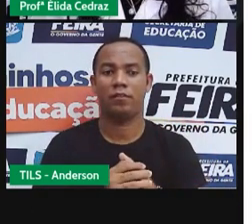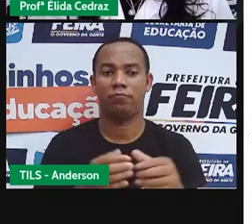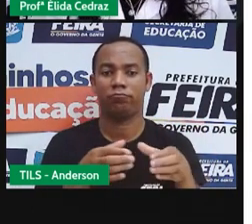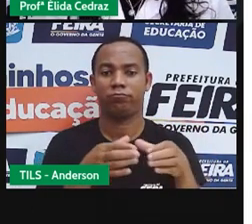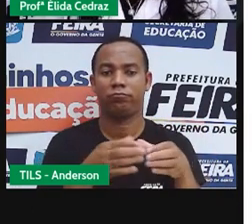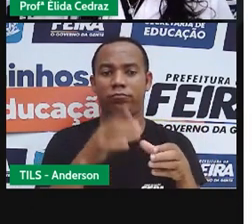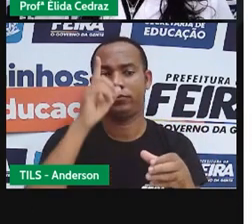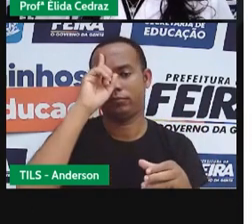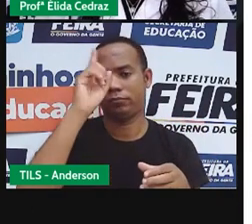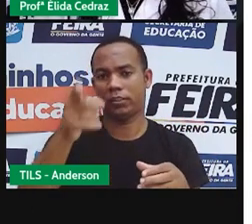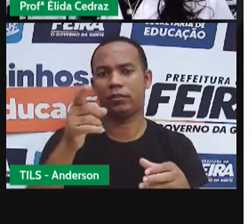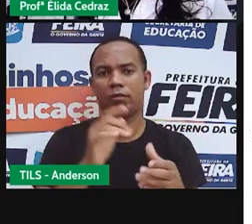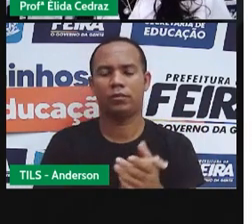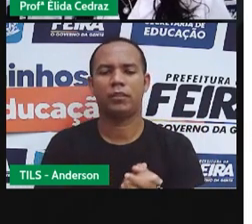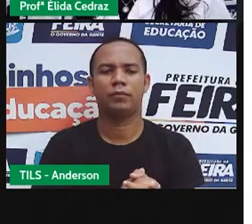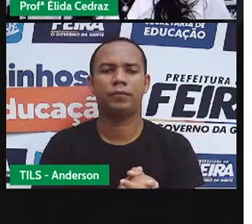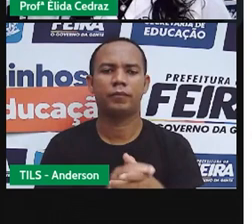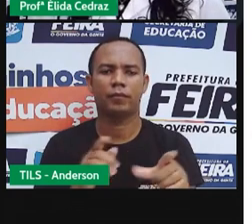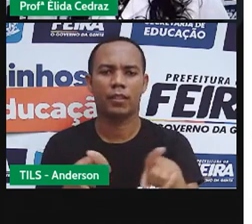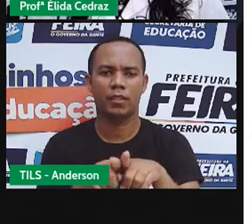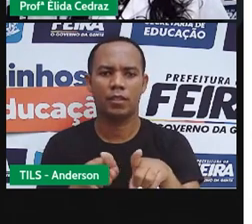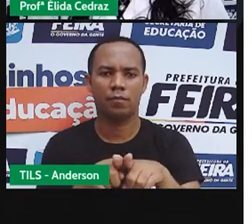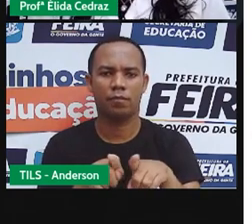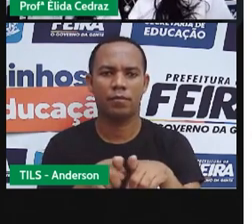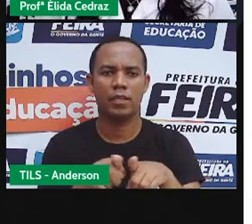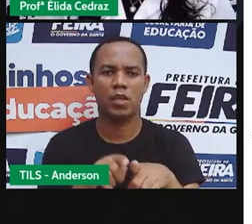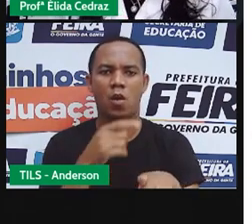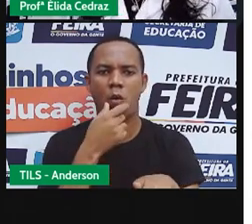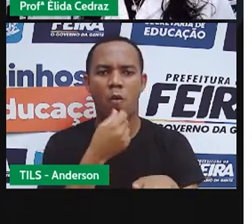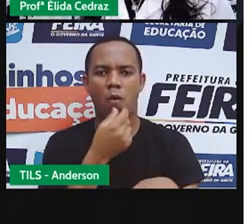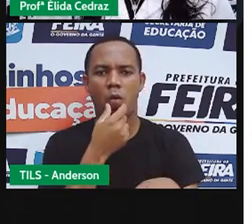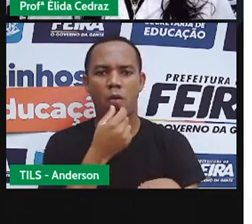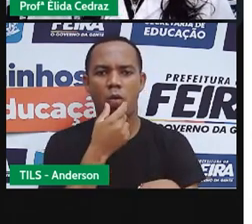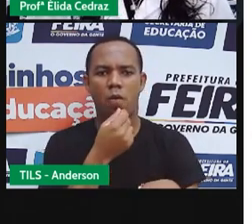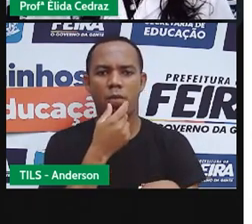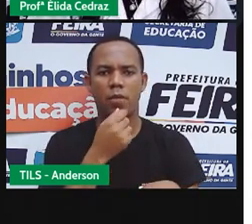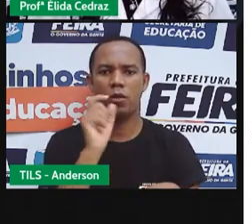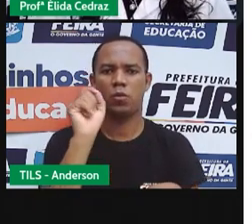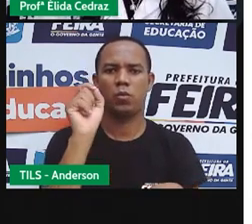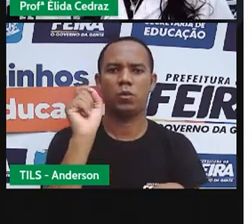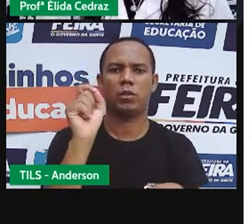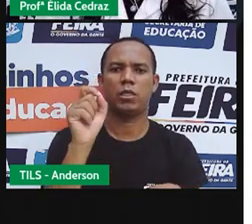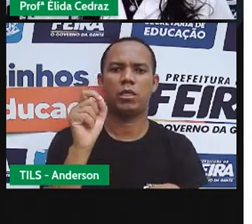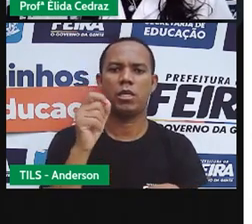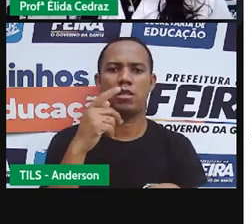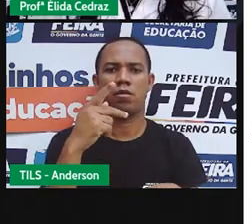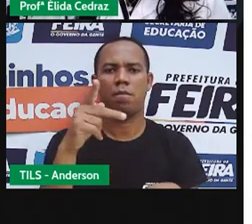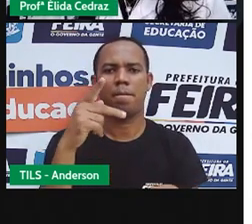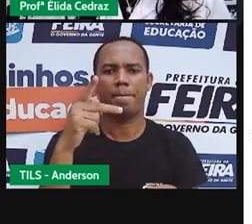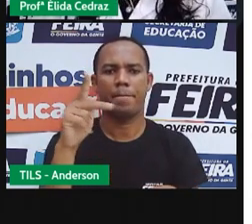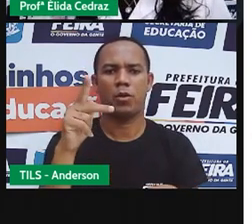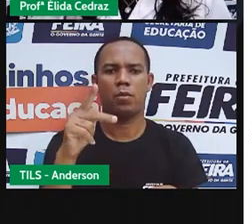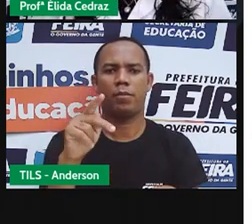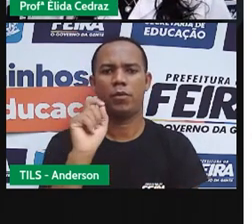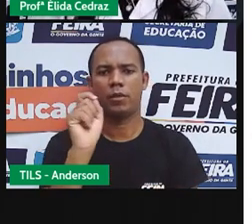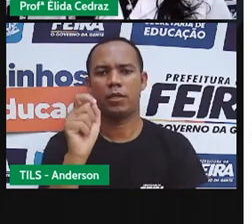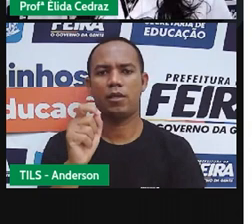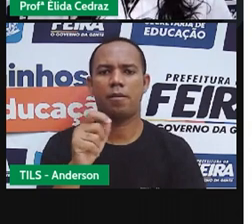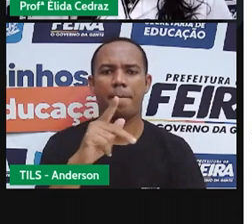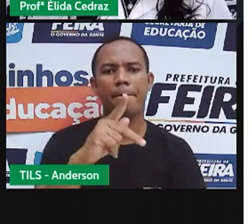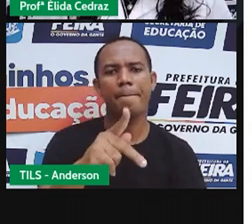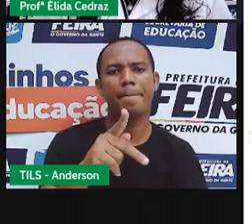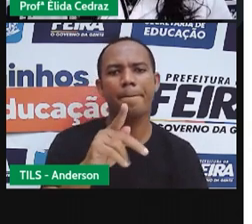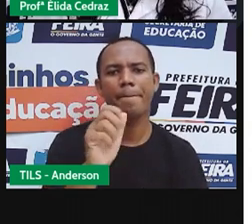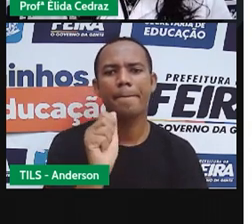Já o líder espiritual, a gente chama de pajé. Ele é o responsável pela transmissão das crenças de